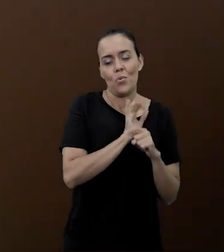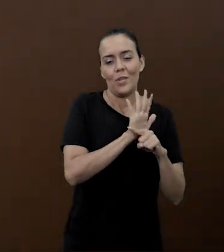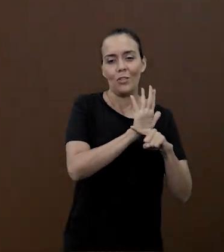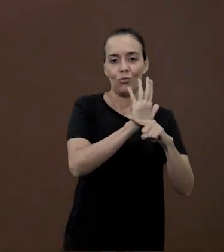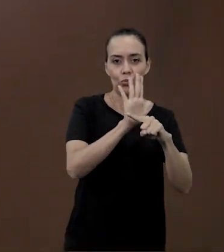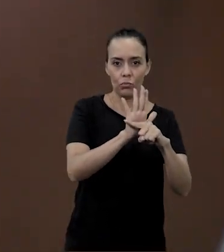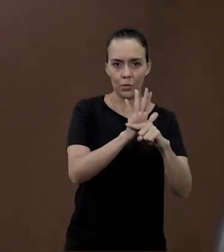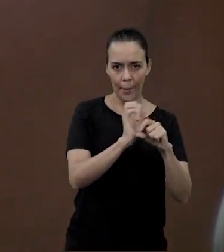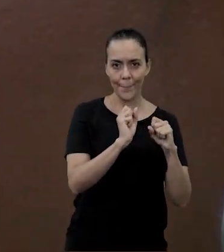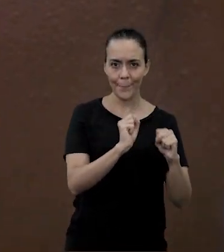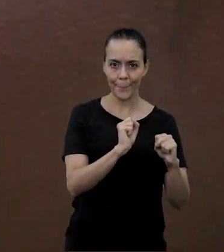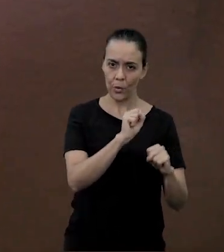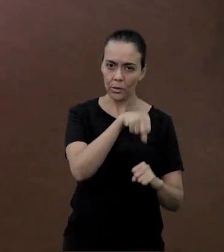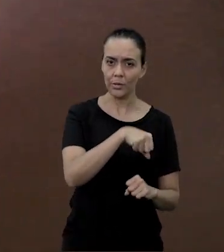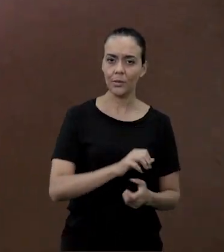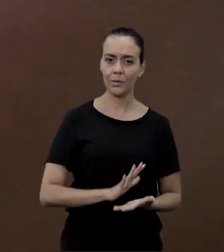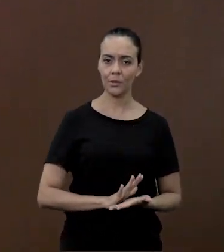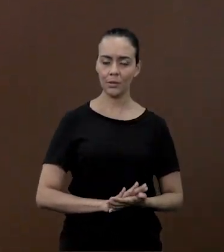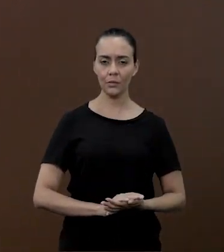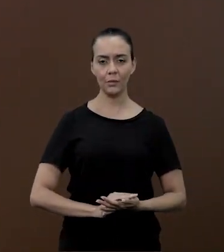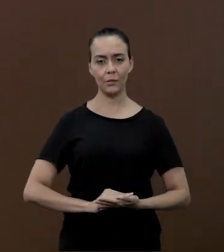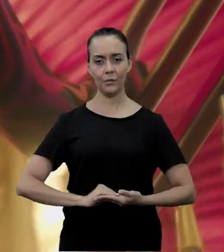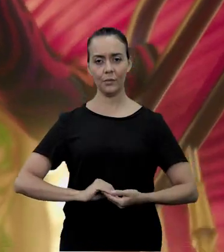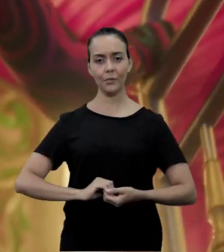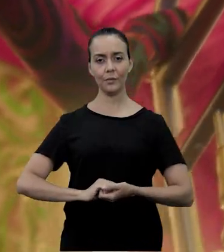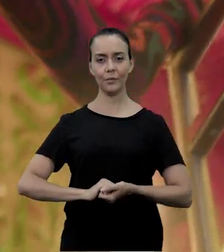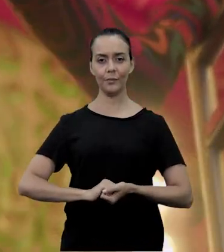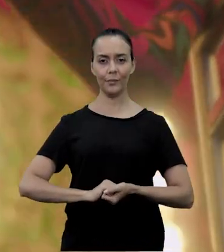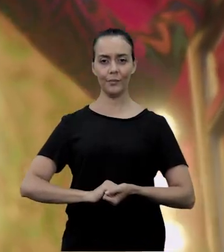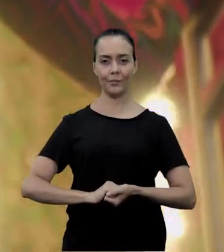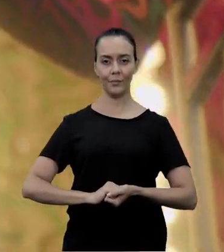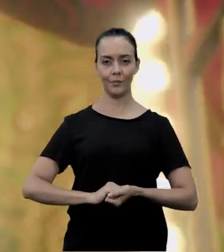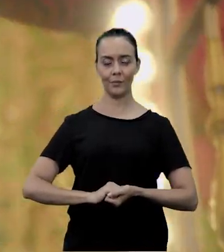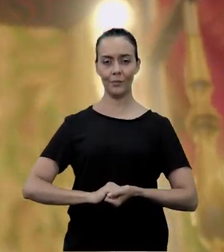é uma outra coisa que não o que ele é? Né?